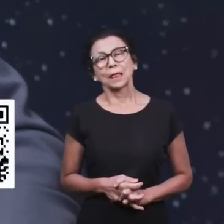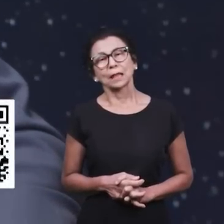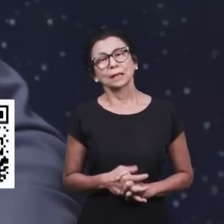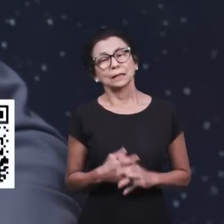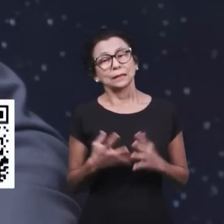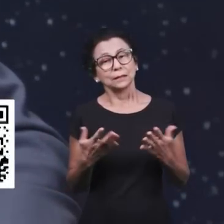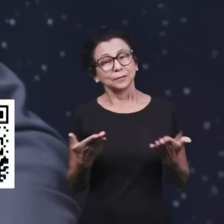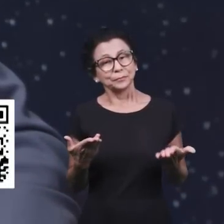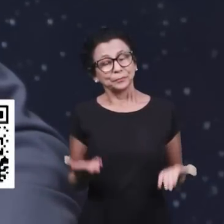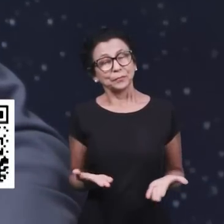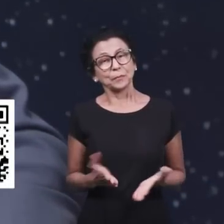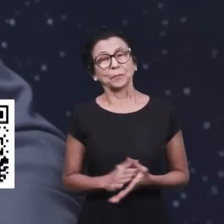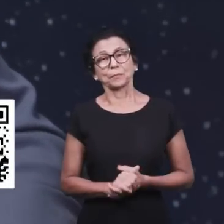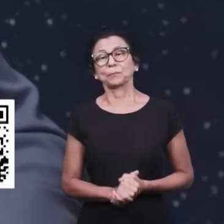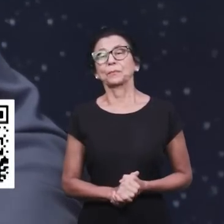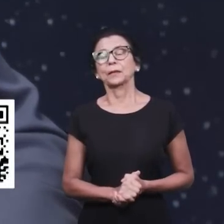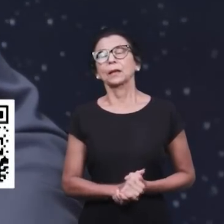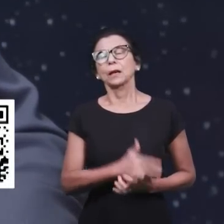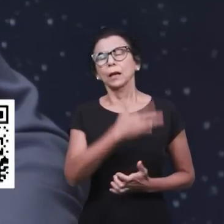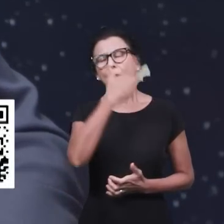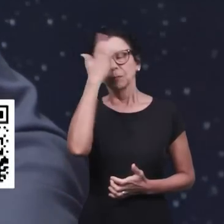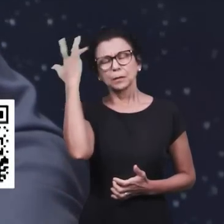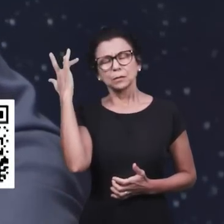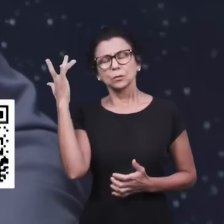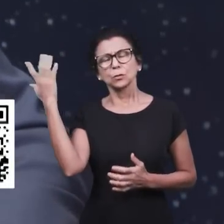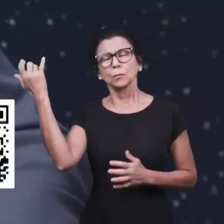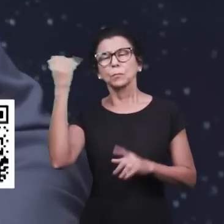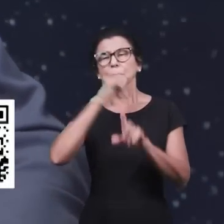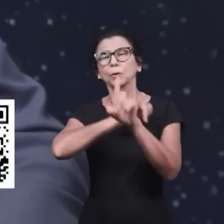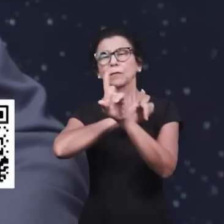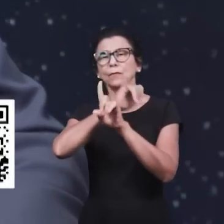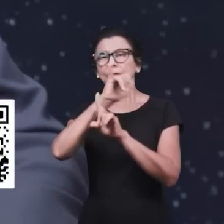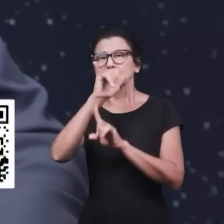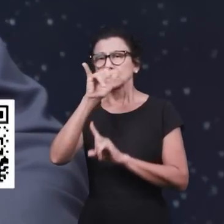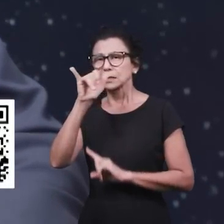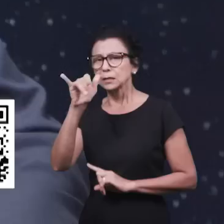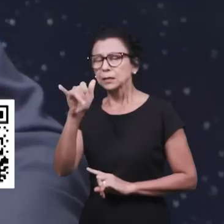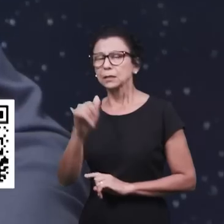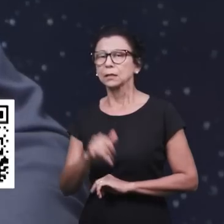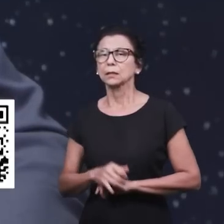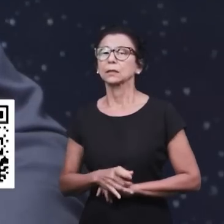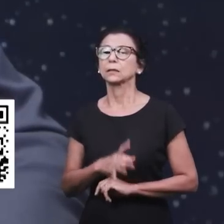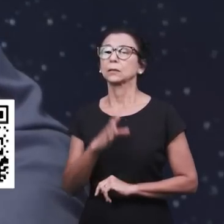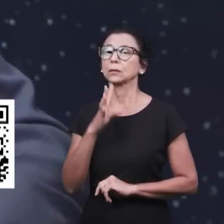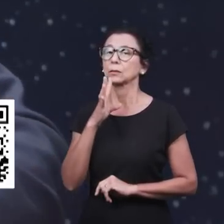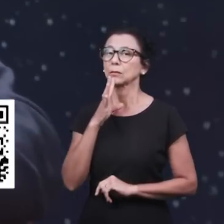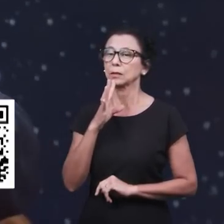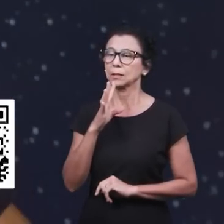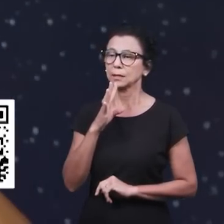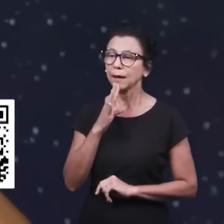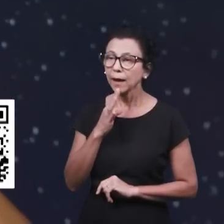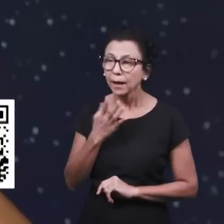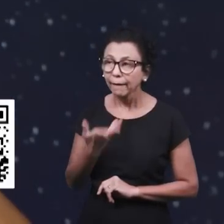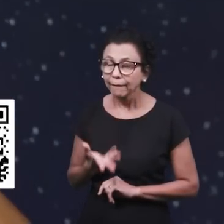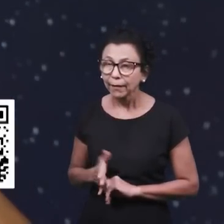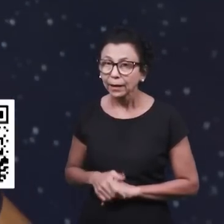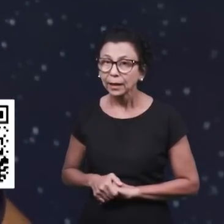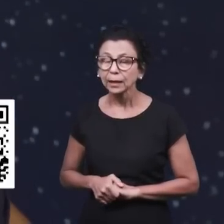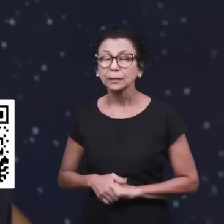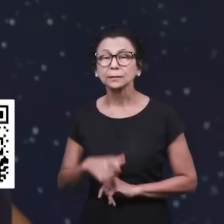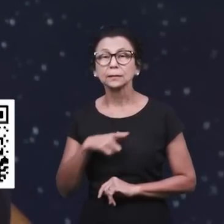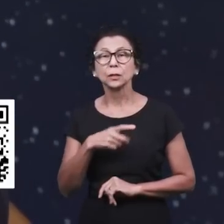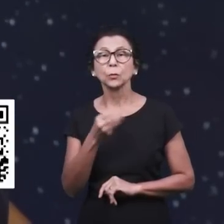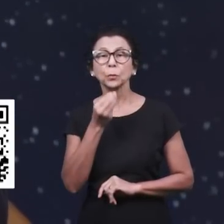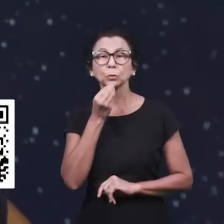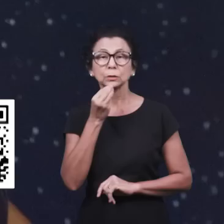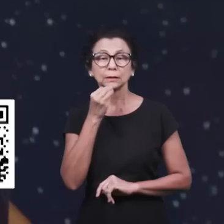quem conhece a profecia, tem a oportunidade da salvação e não se